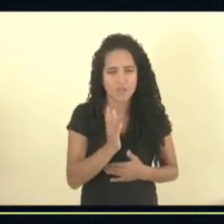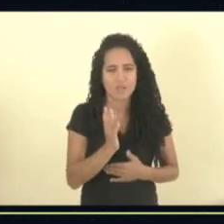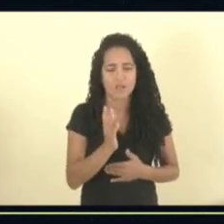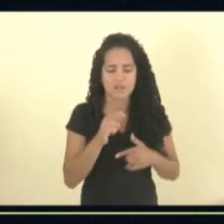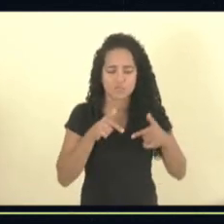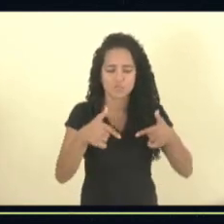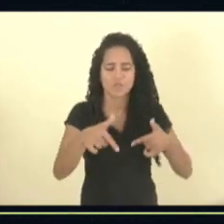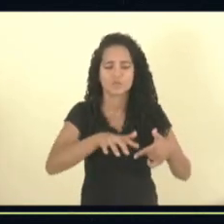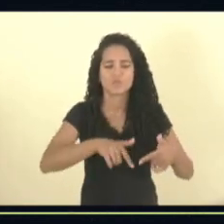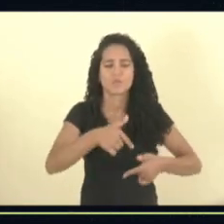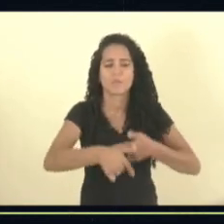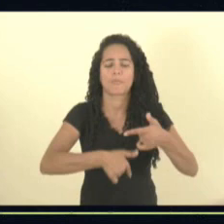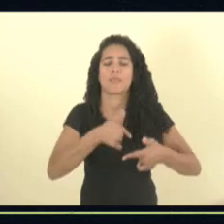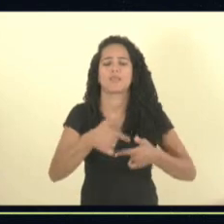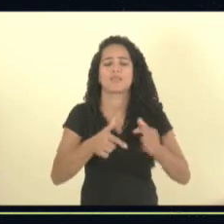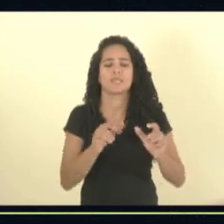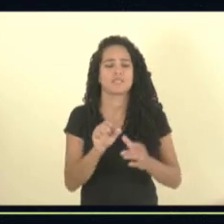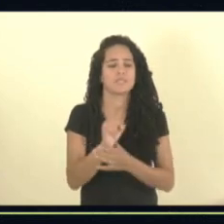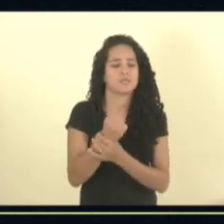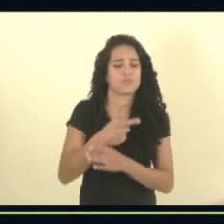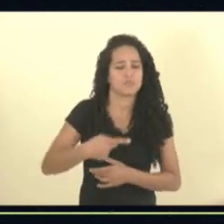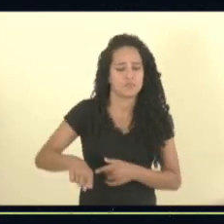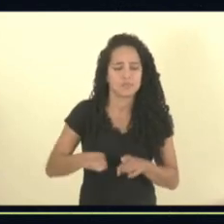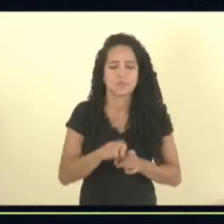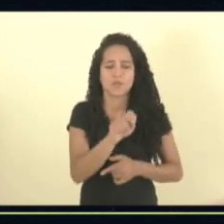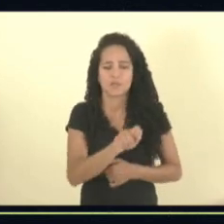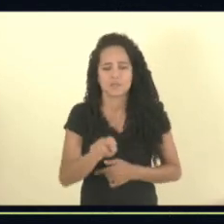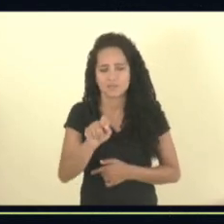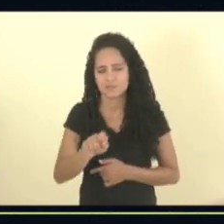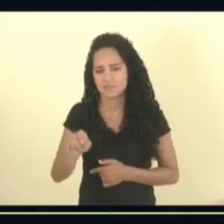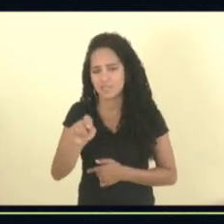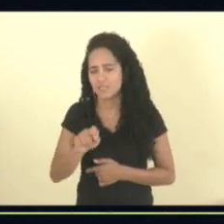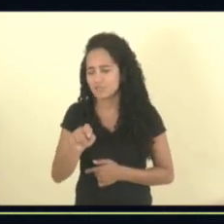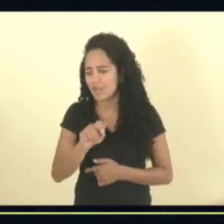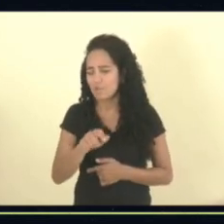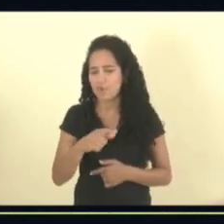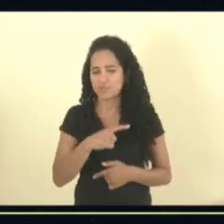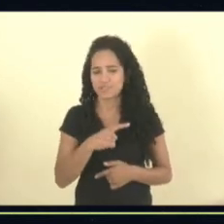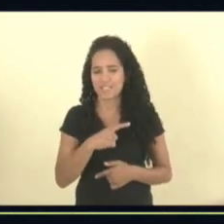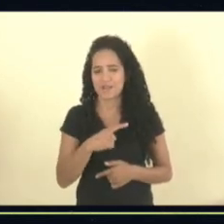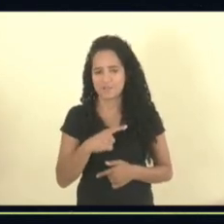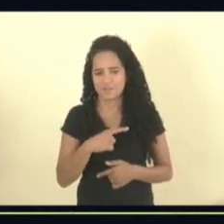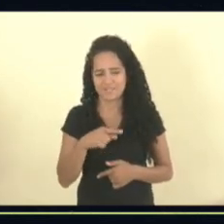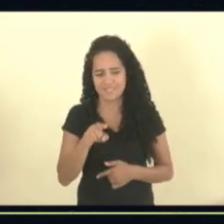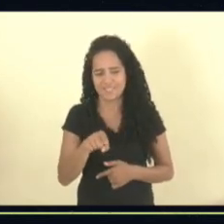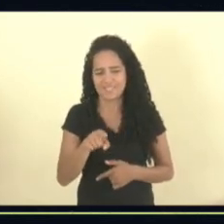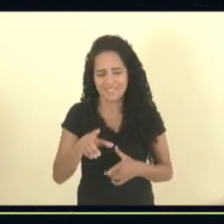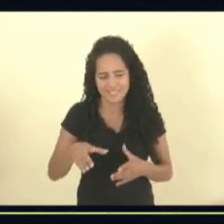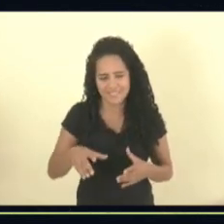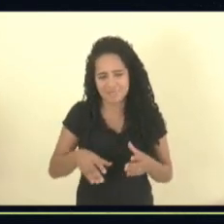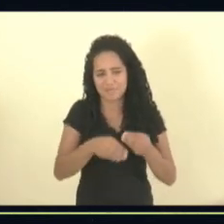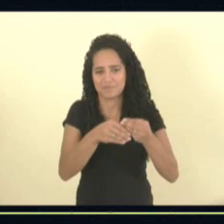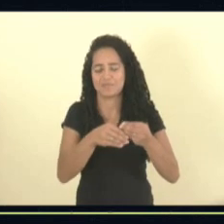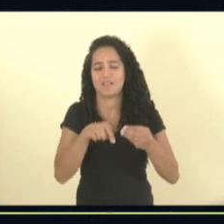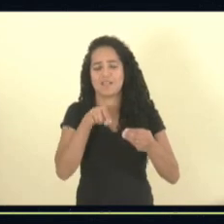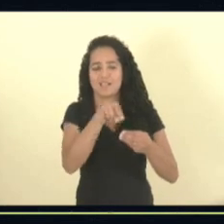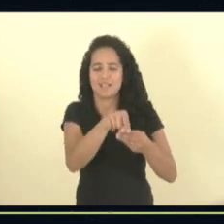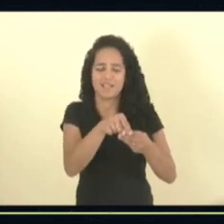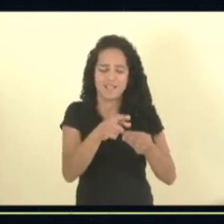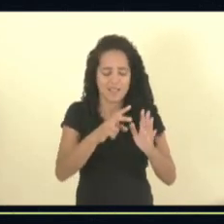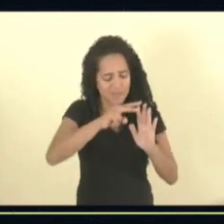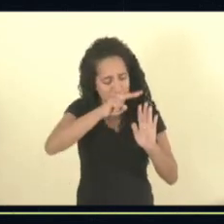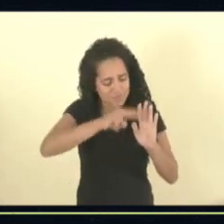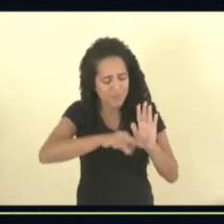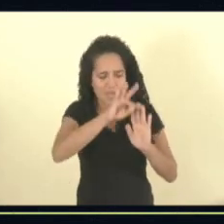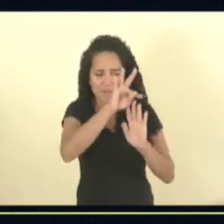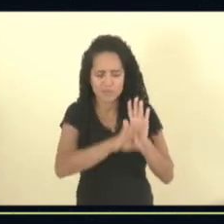na segurança pública, mas com as associações que se manifestaram no intuito de colaborar para aprimorar ainda mais uma matéria